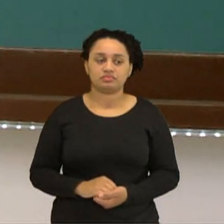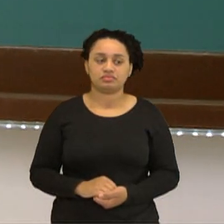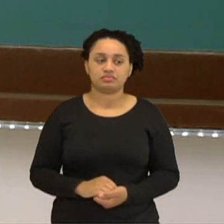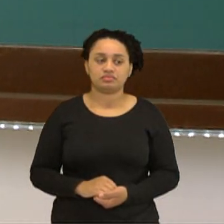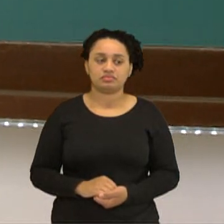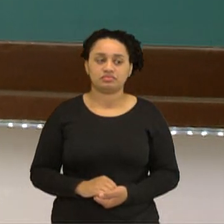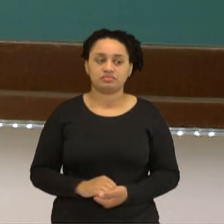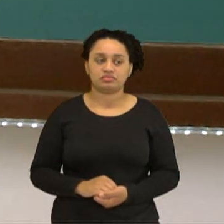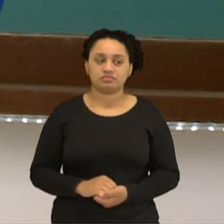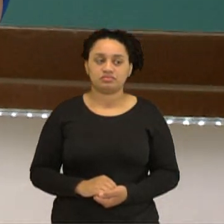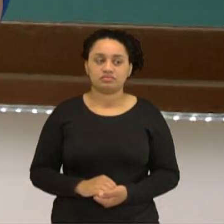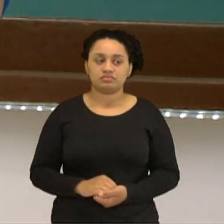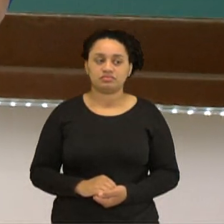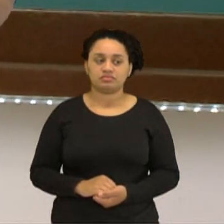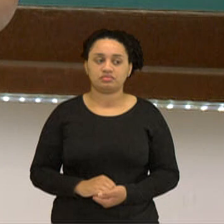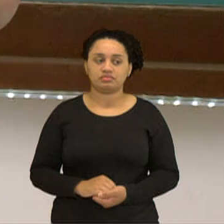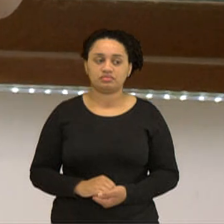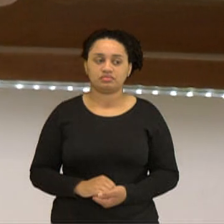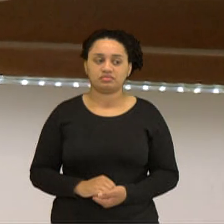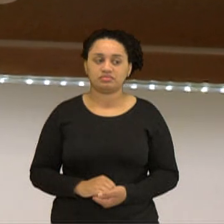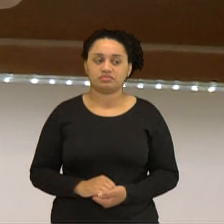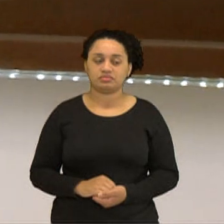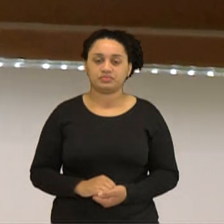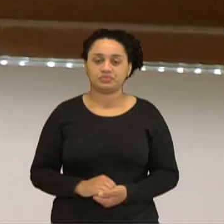pulmão até insuflá-lo